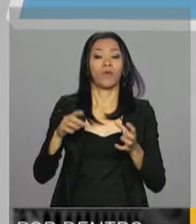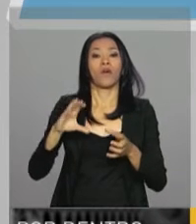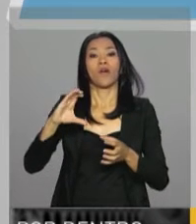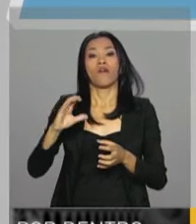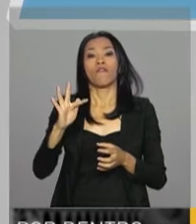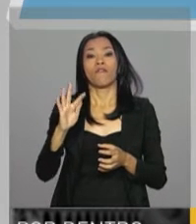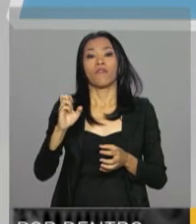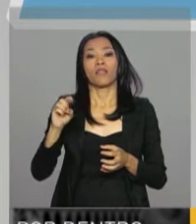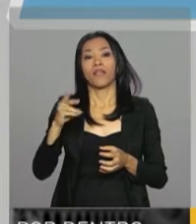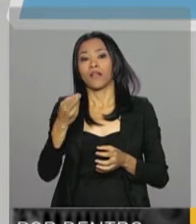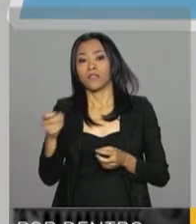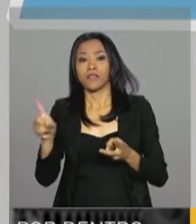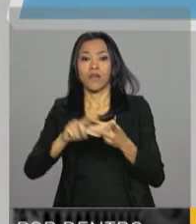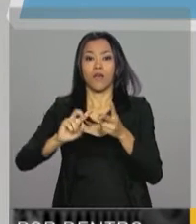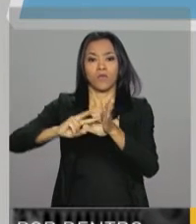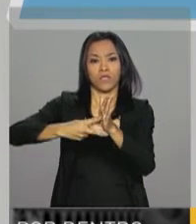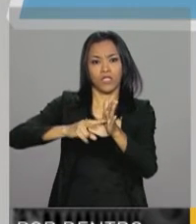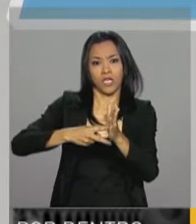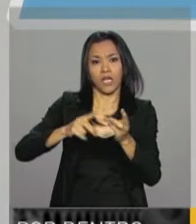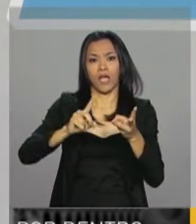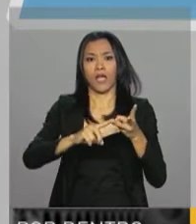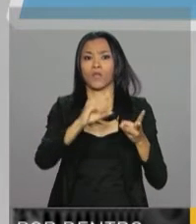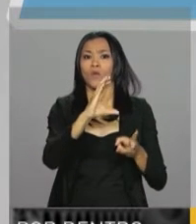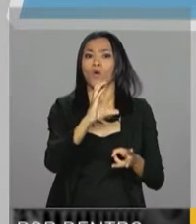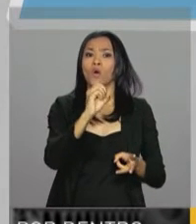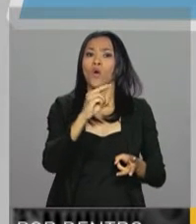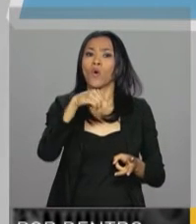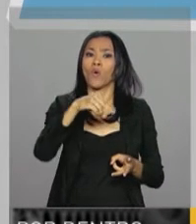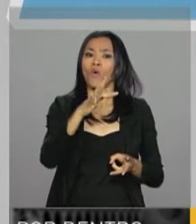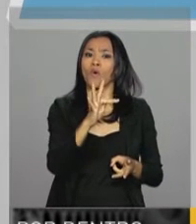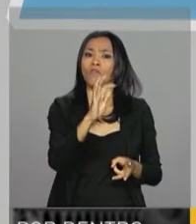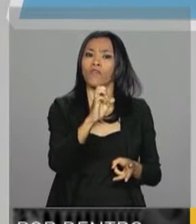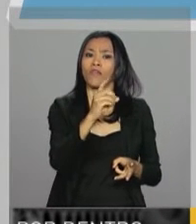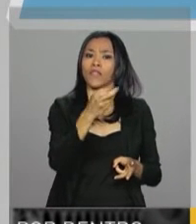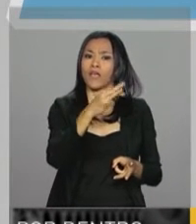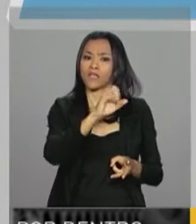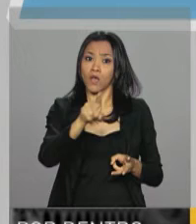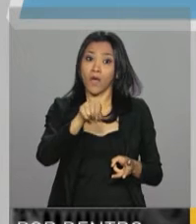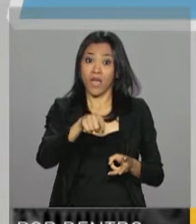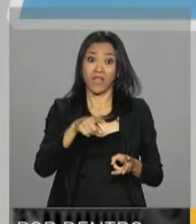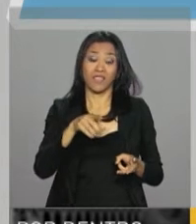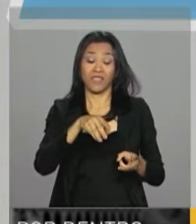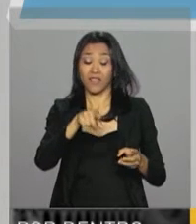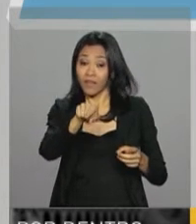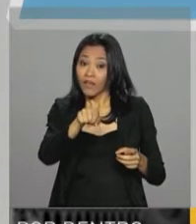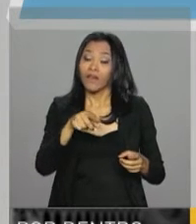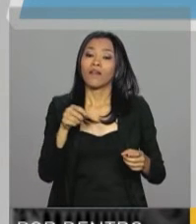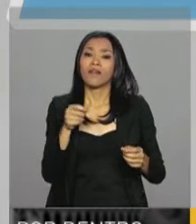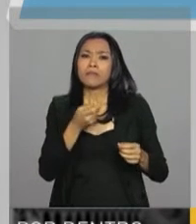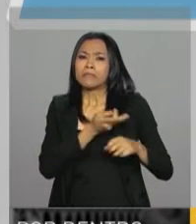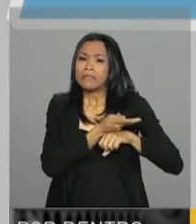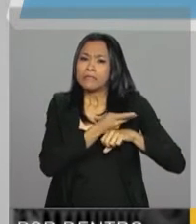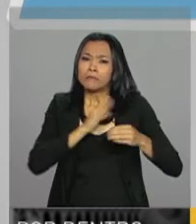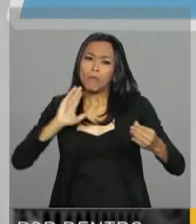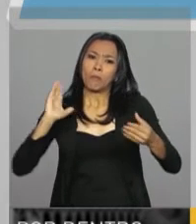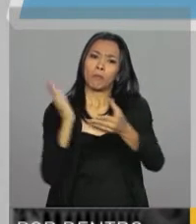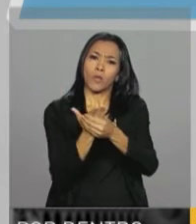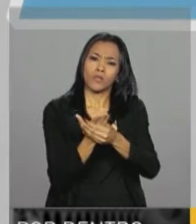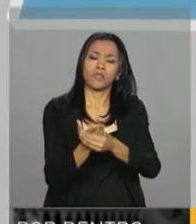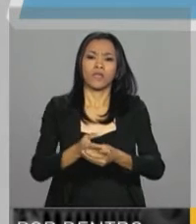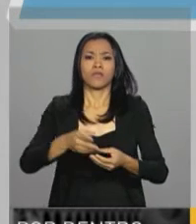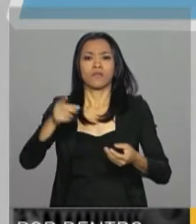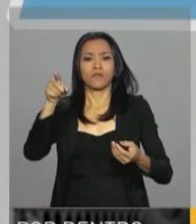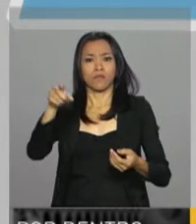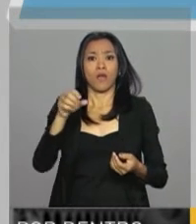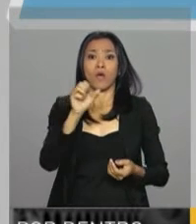e sindicatos recorreram ao supremo alegando em com sonoridades da lei que tratou da reforma trabalhista